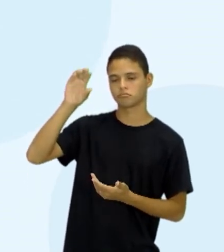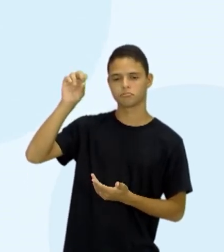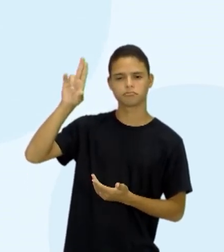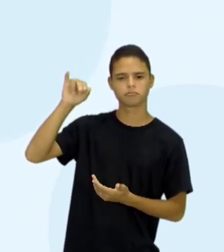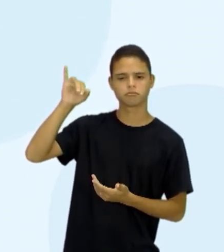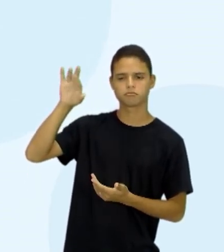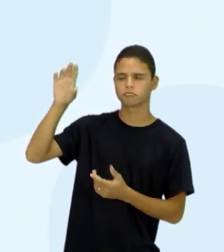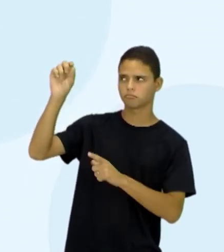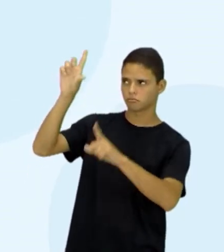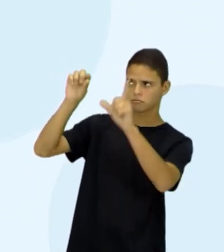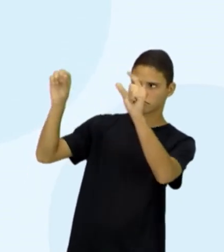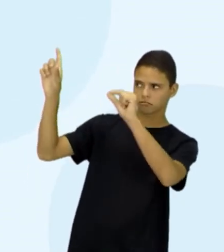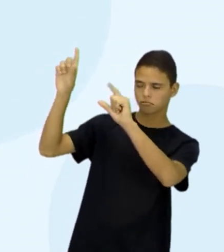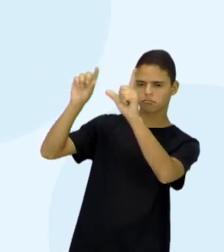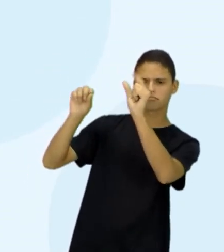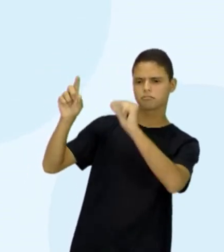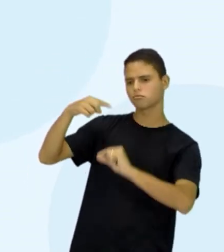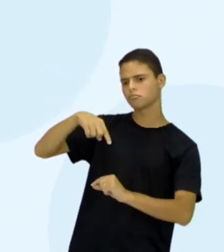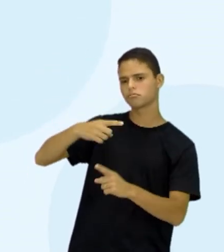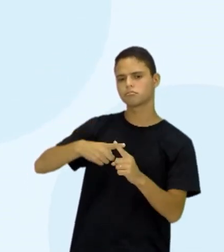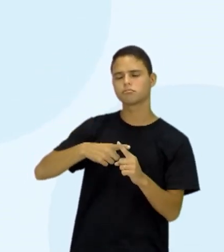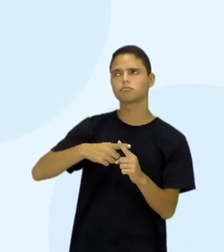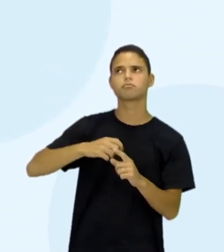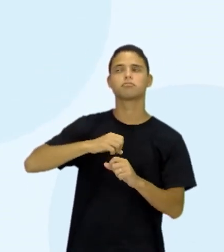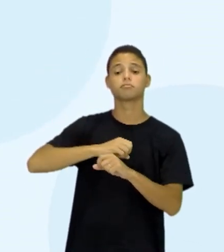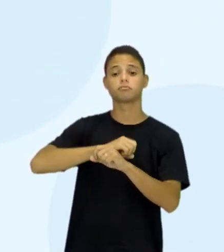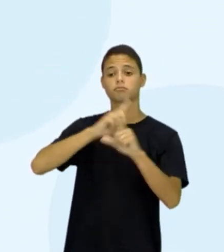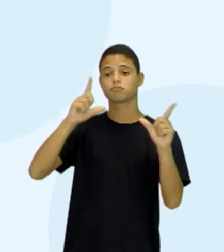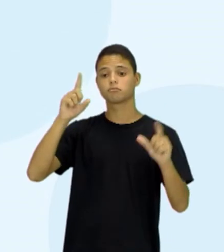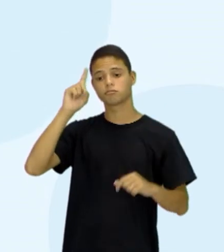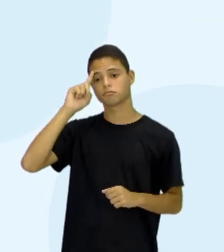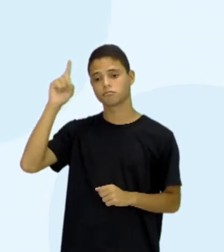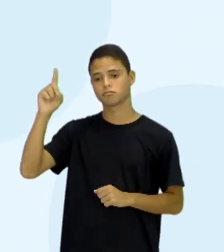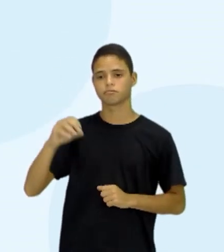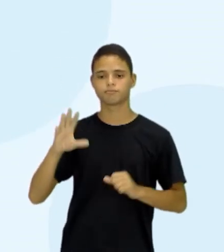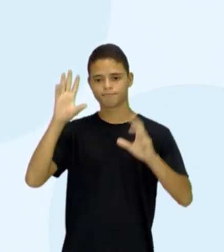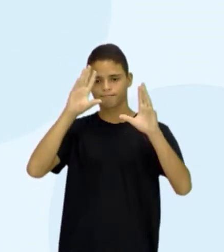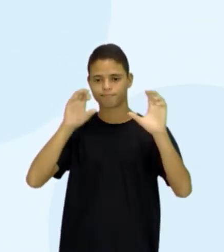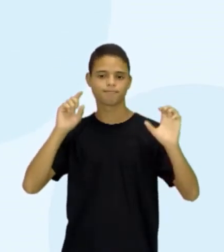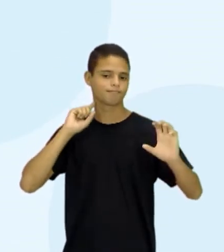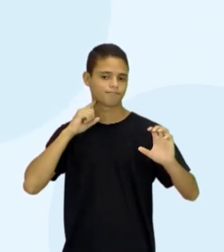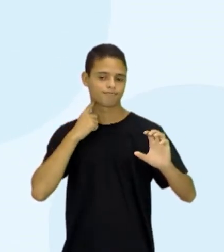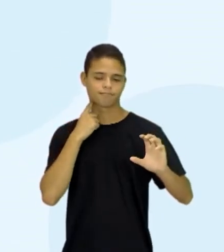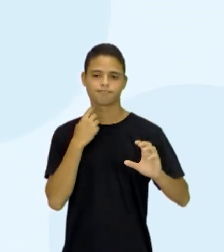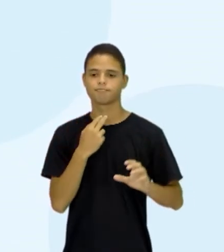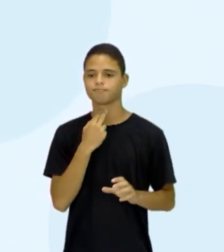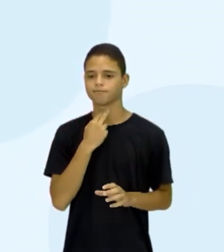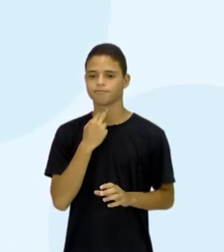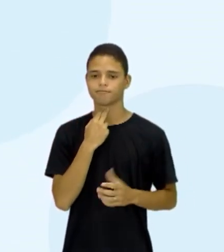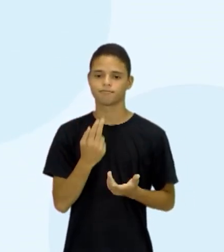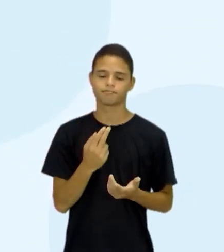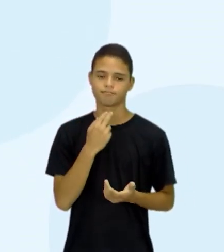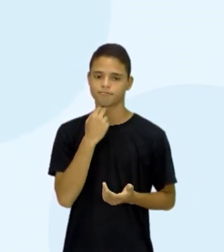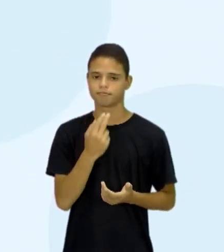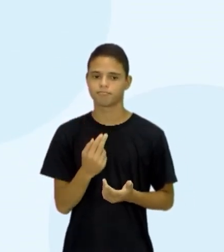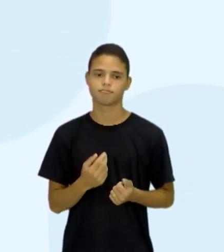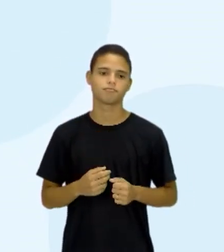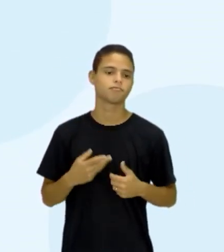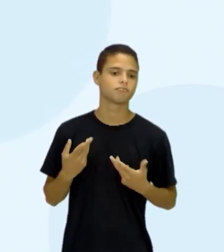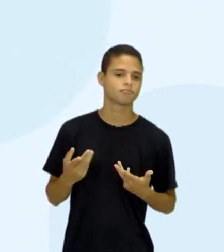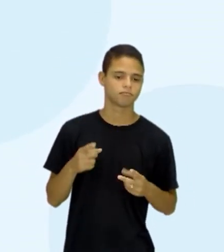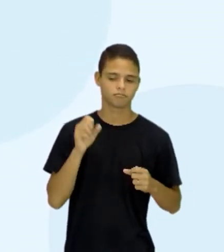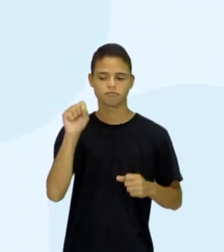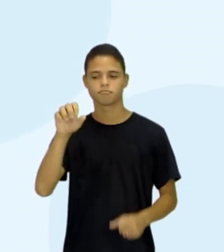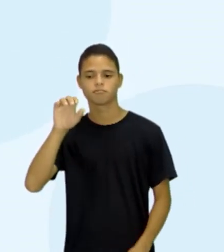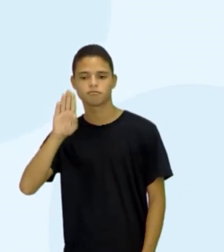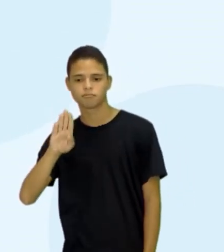quê? Lá ele só aparece durante o dia. A poluição não permite. Ou porque a Terra é esférica? O que